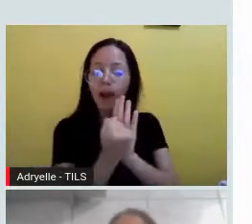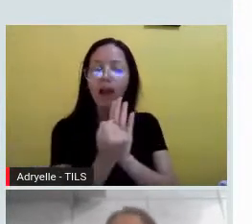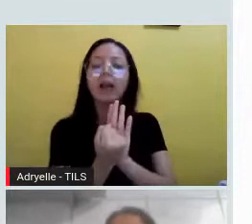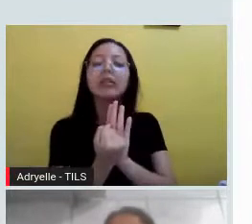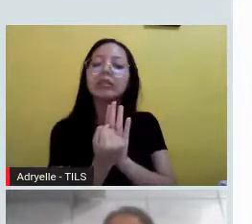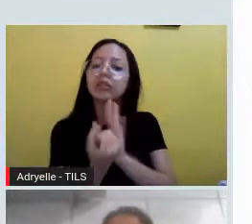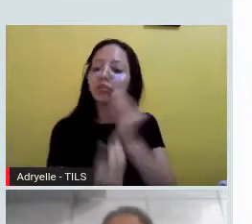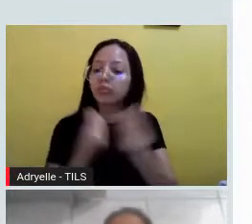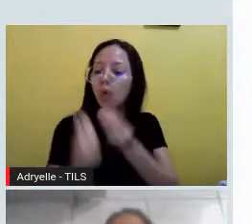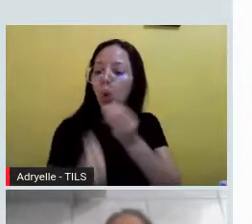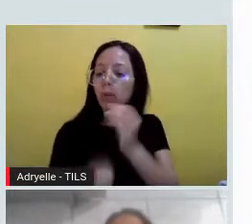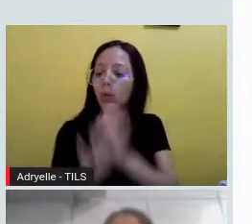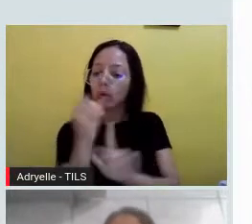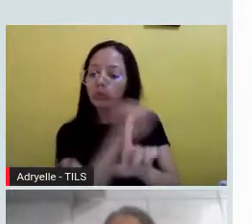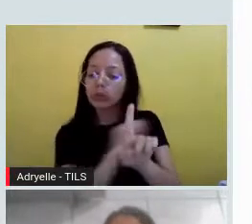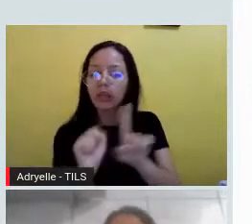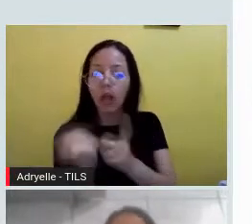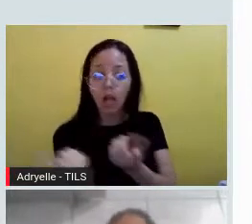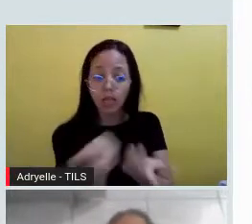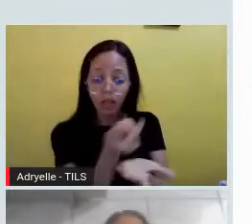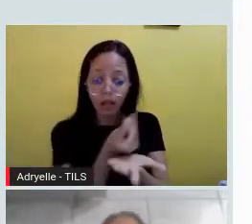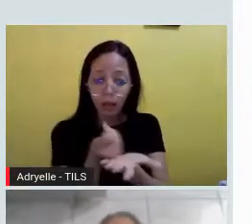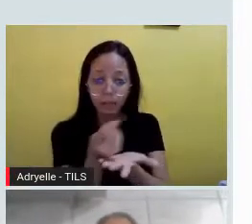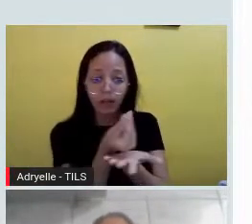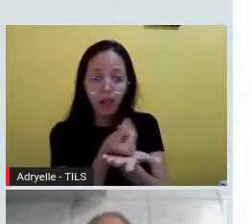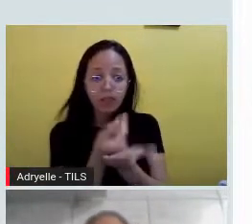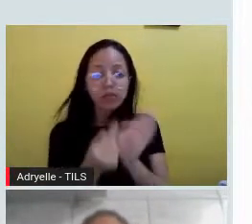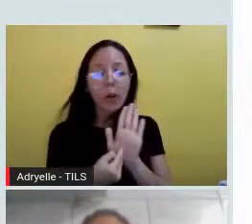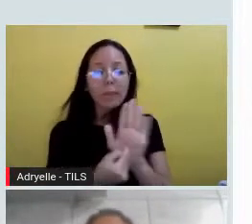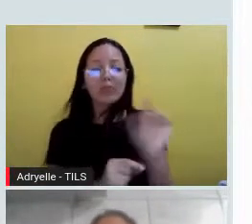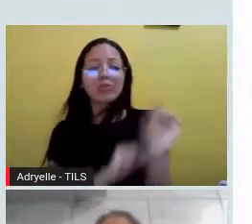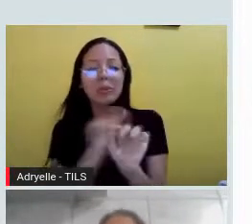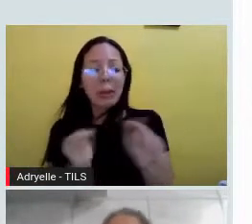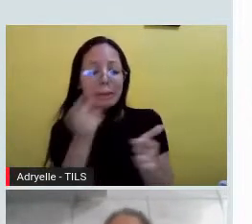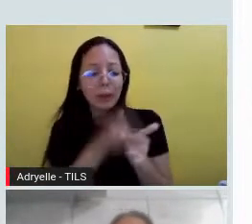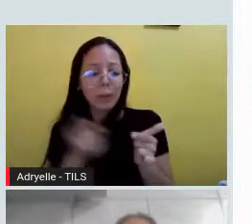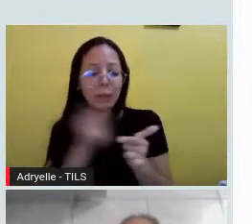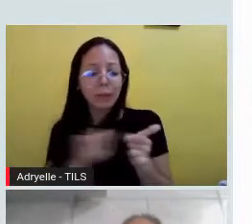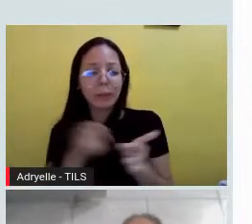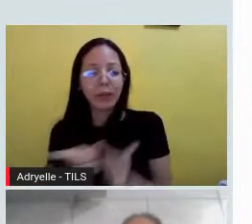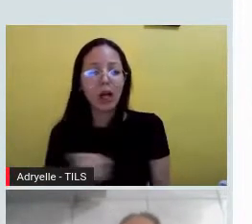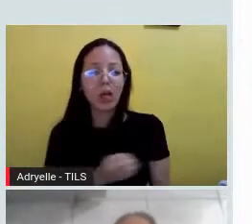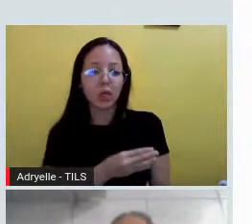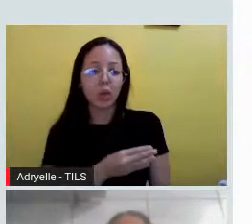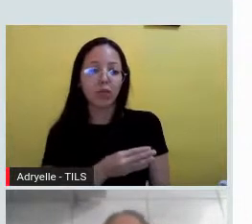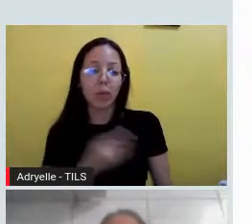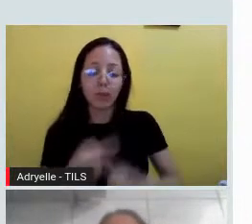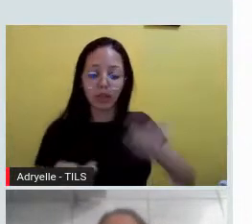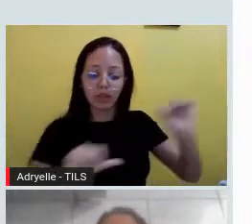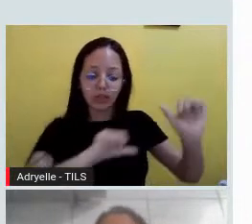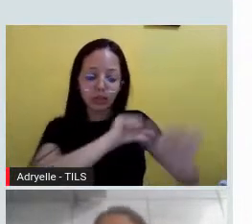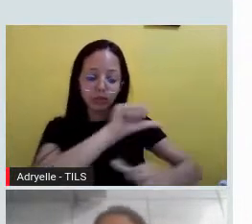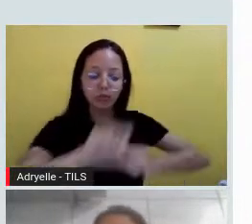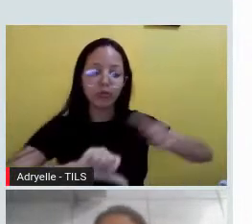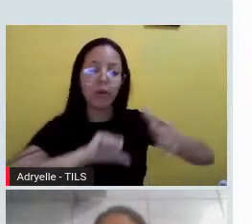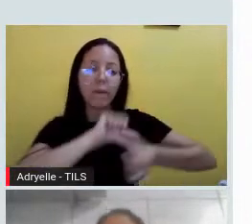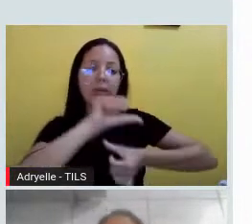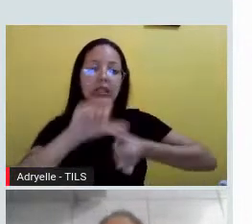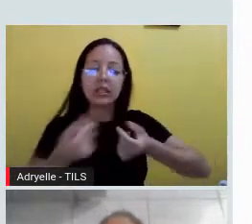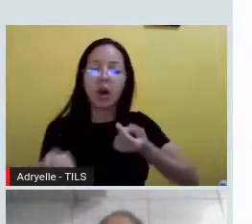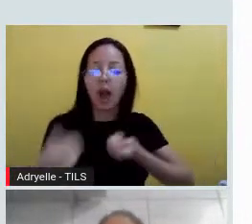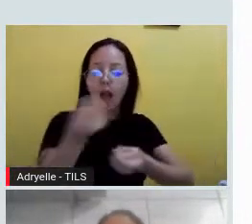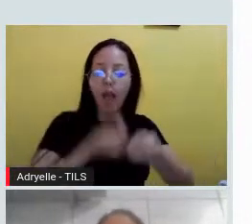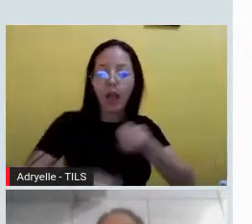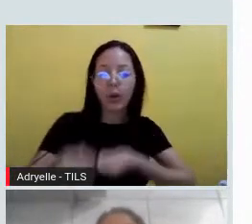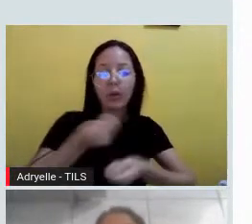sociedade capitalista, trazendo problemas inéditos através das transformações econômicas,